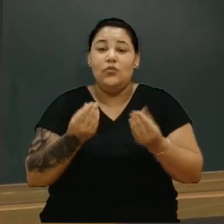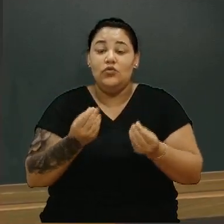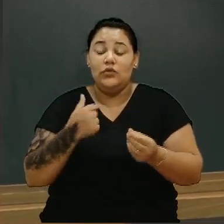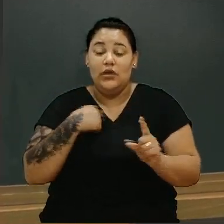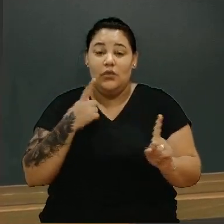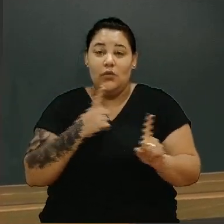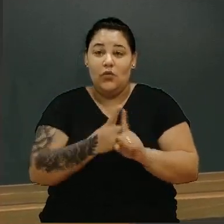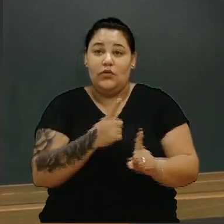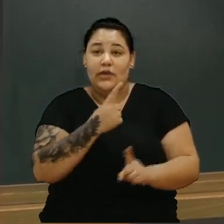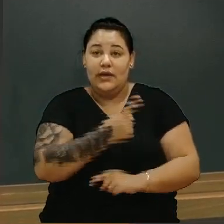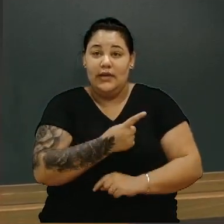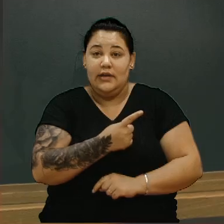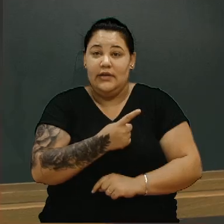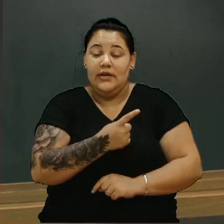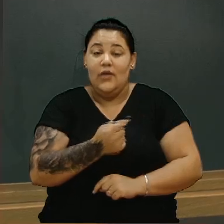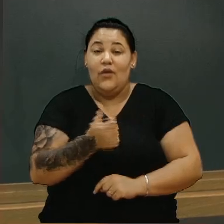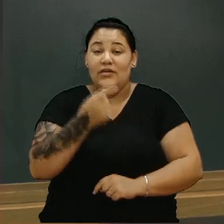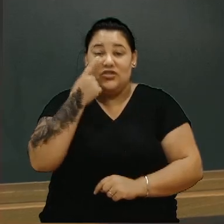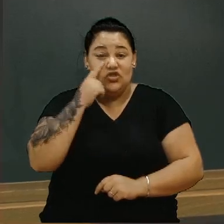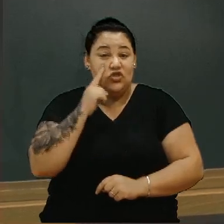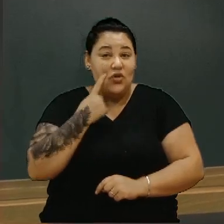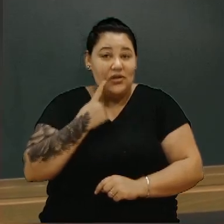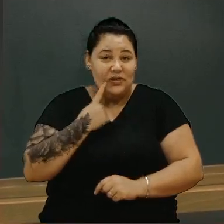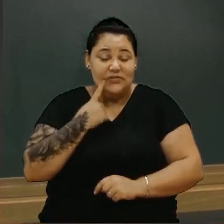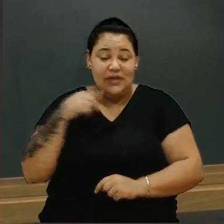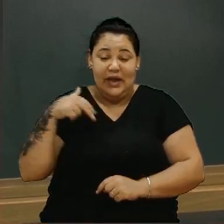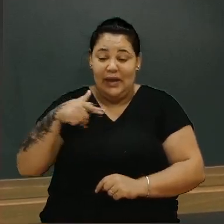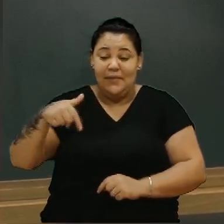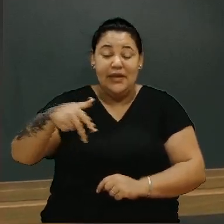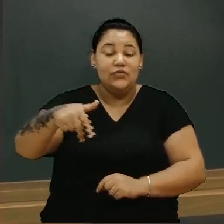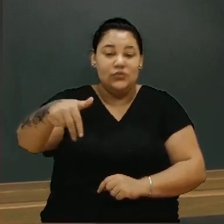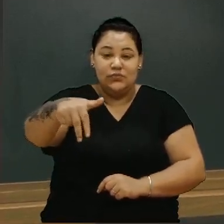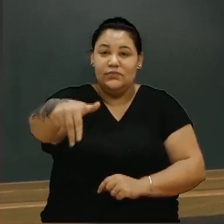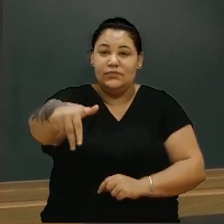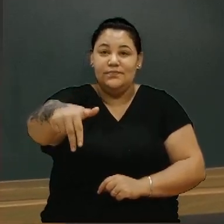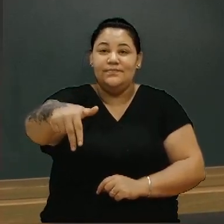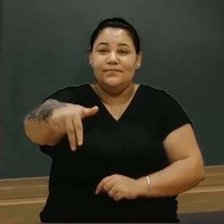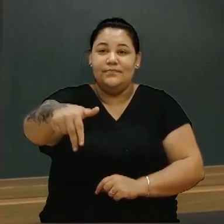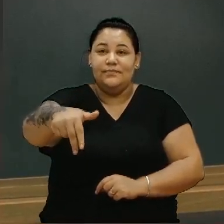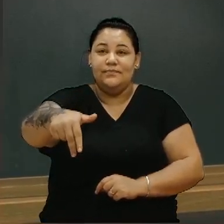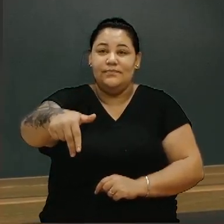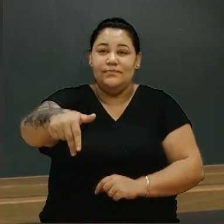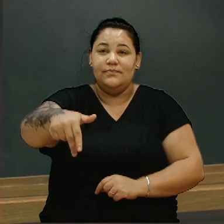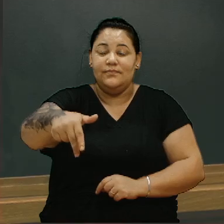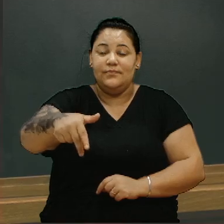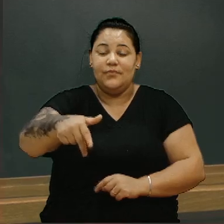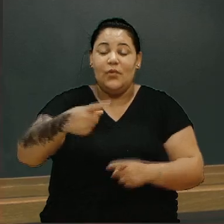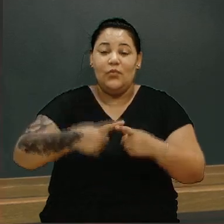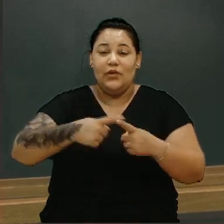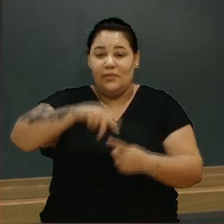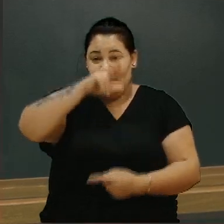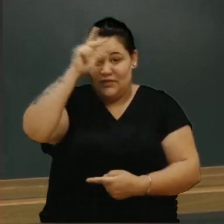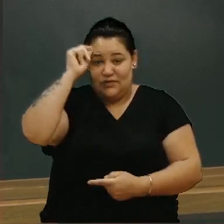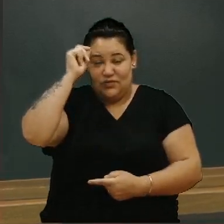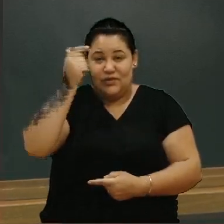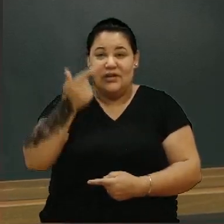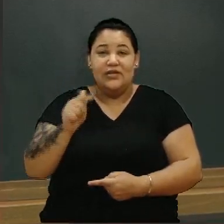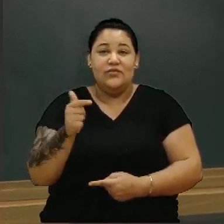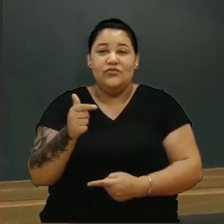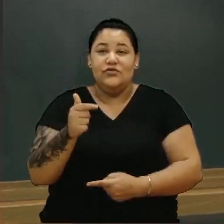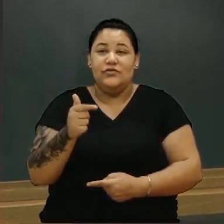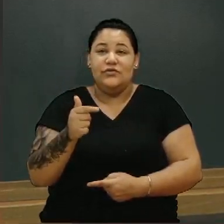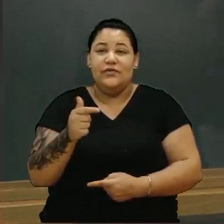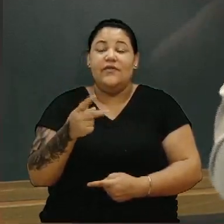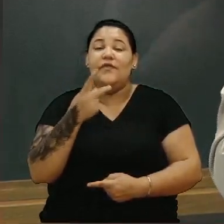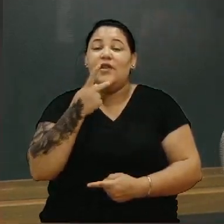ele quase chorando na estrada, caminhando a pé, porque a prefeitura não tinha enviado autorização de abastecimento dos